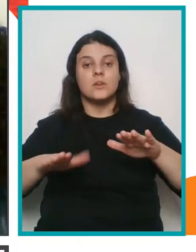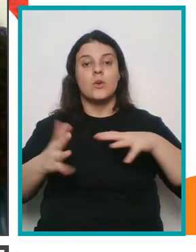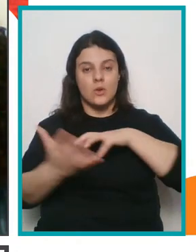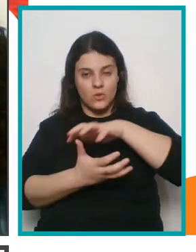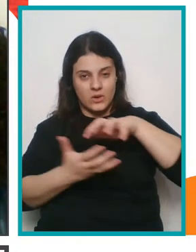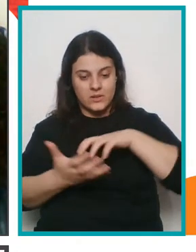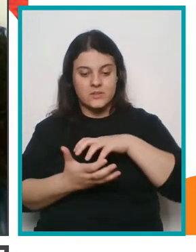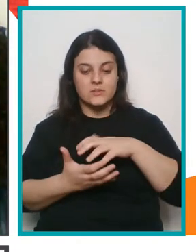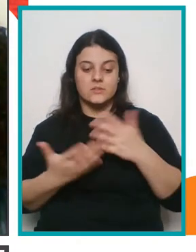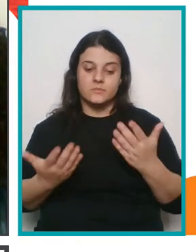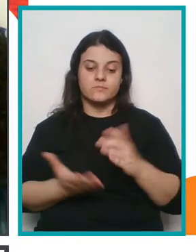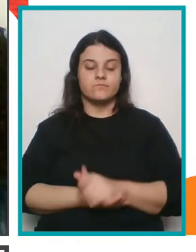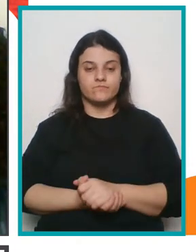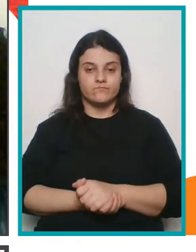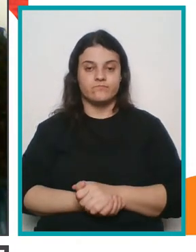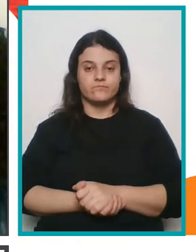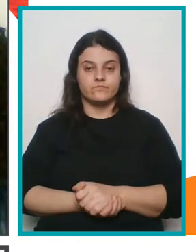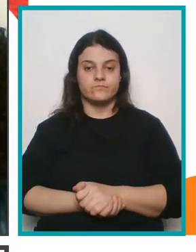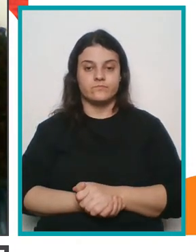Posso fazer uma pergunta?